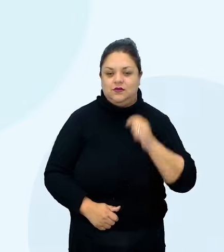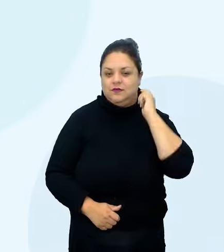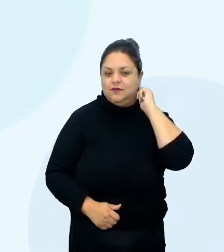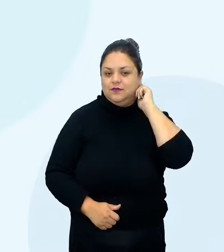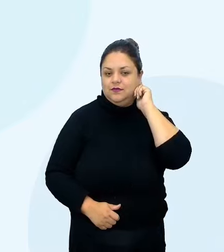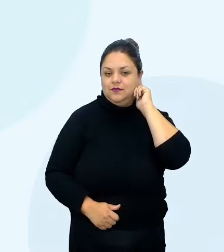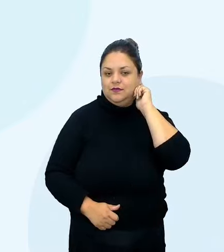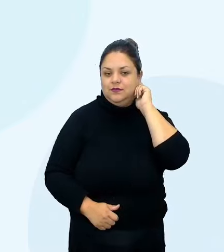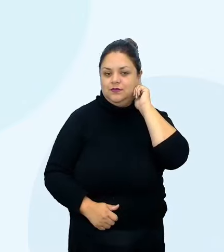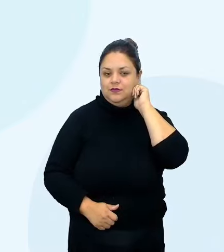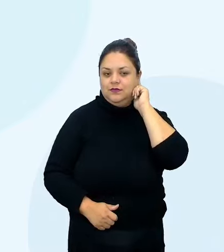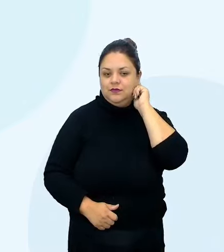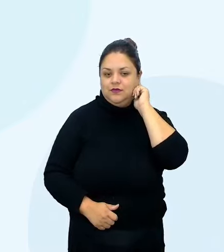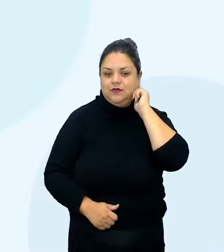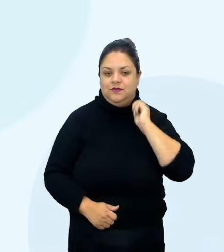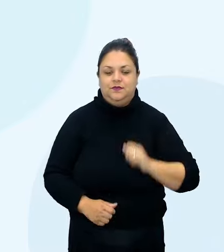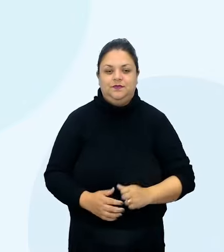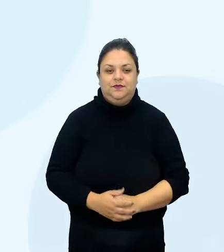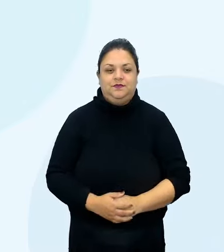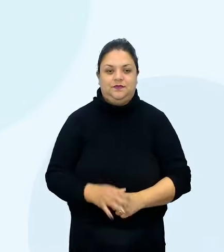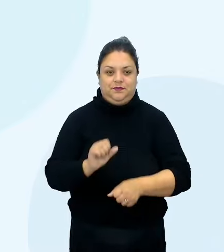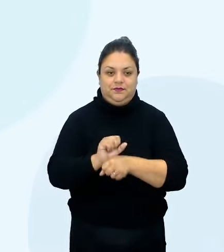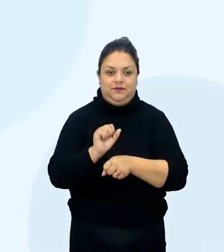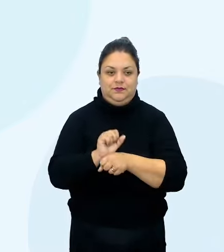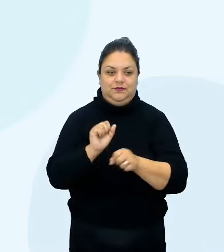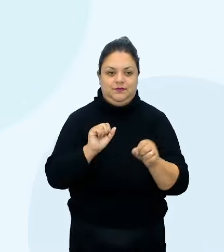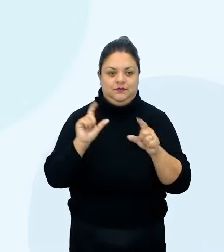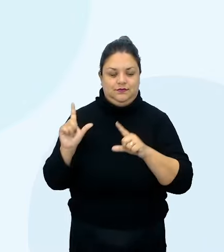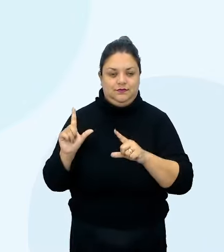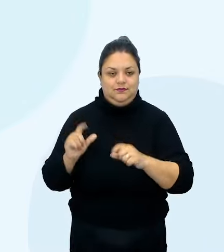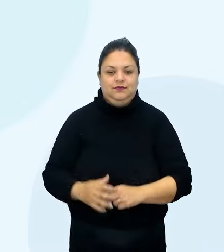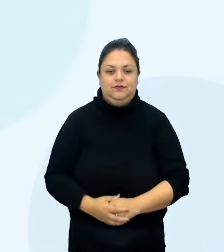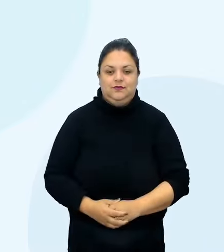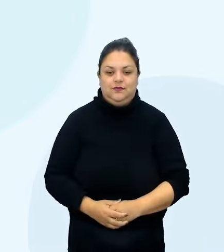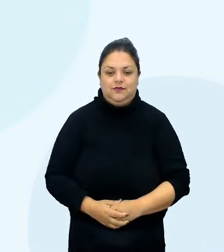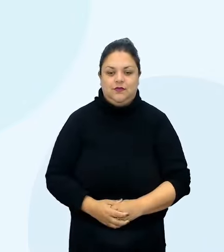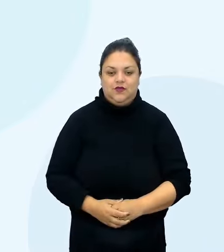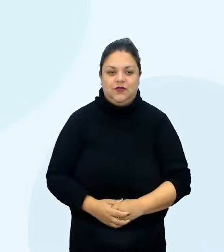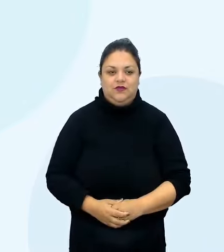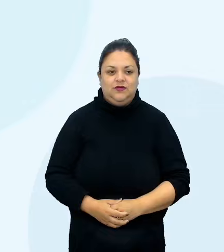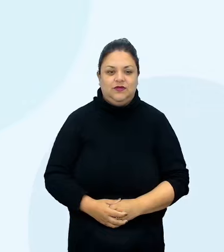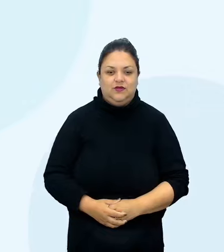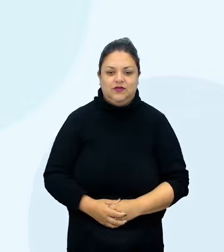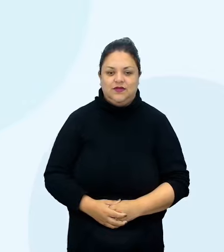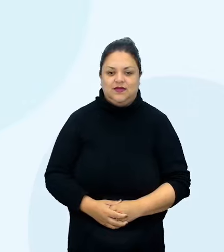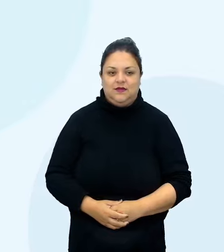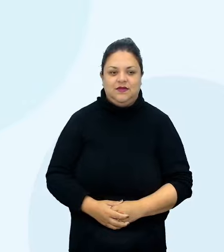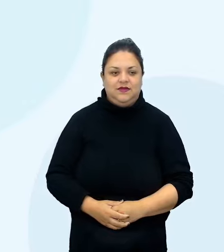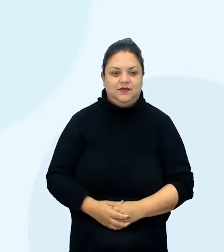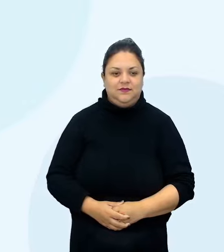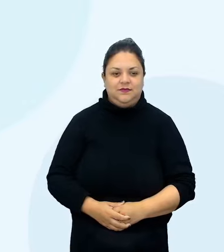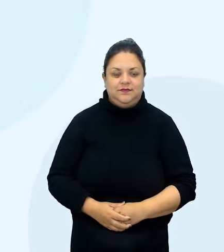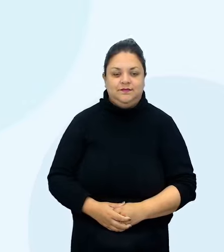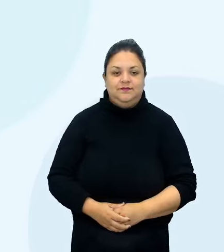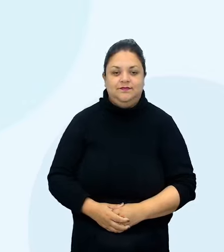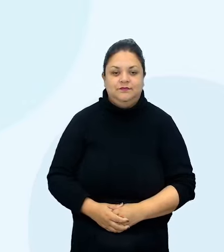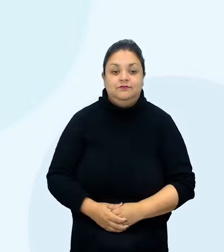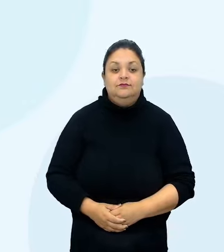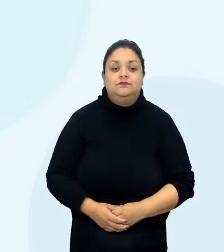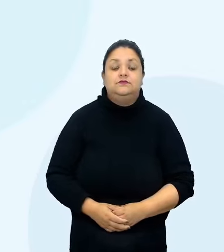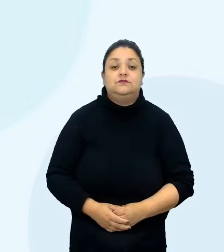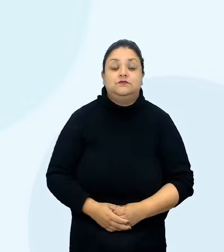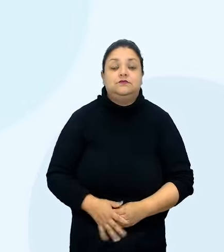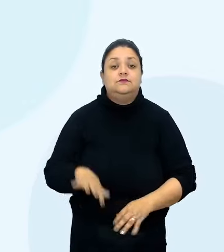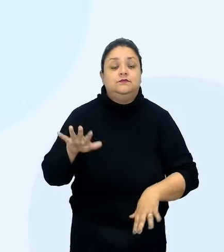Nós vamos aguardar só aqui, né? A gente tem que ver assim, quando eu falo em estado biocomportamental, eu